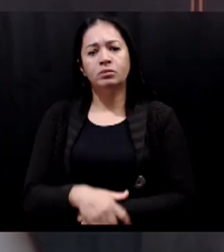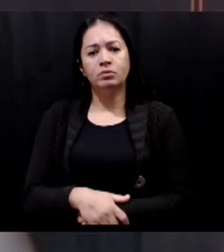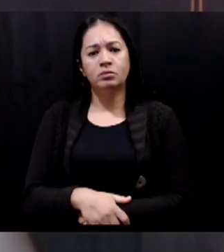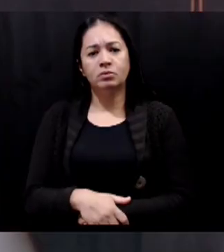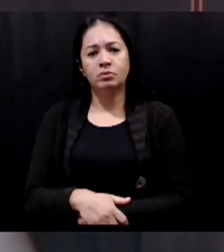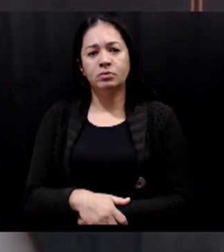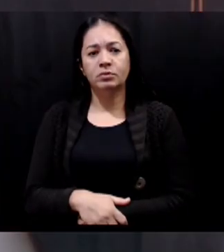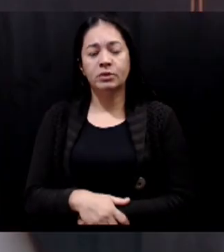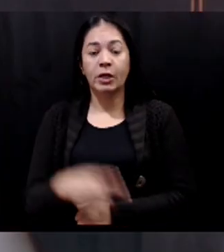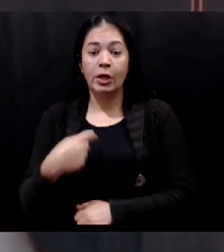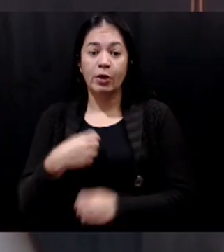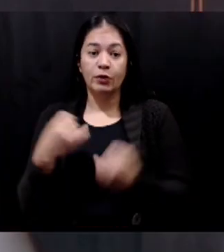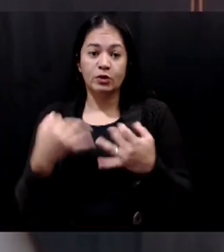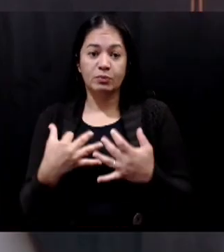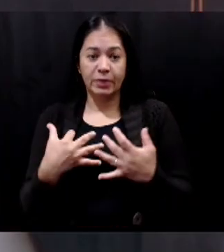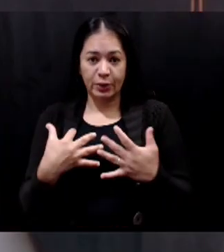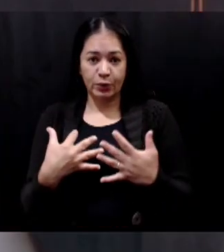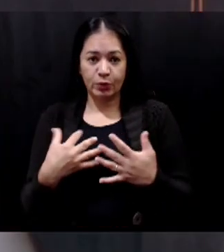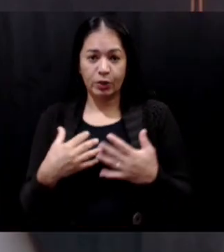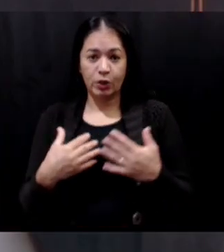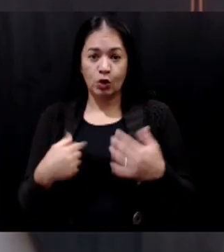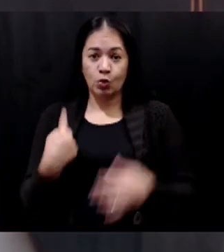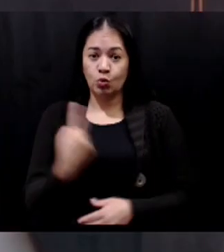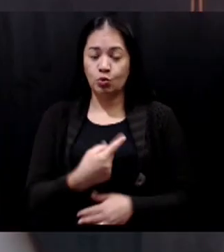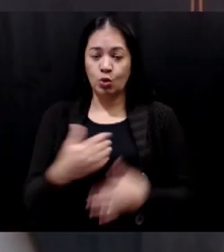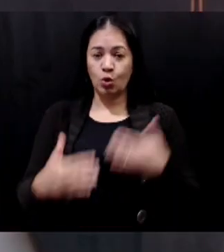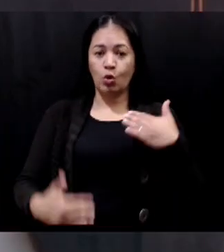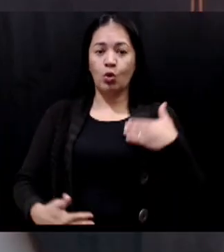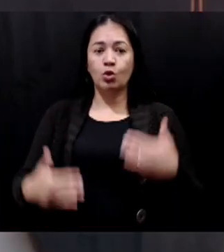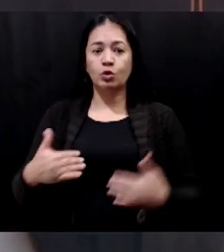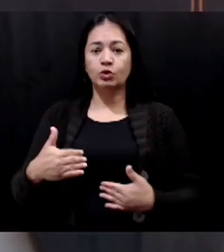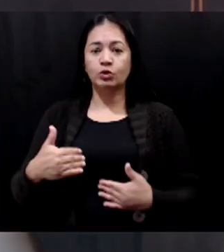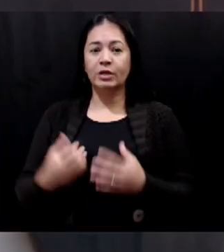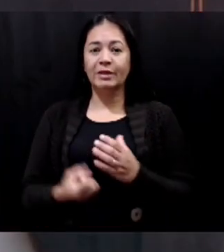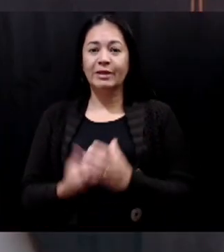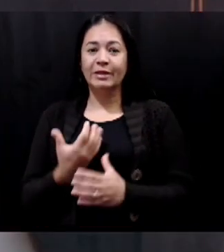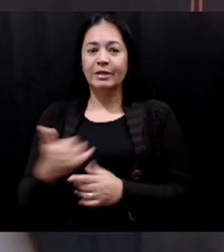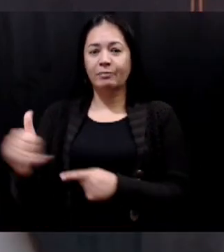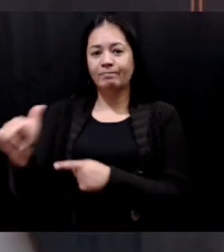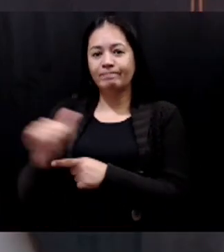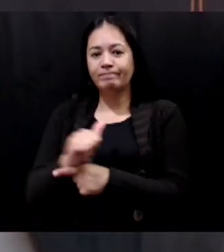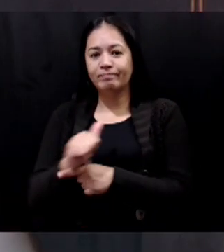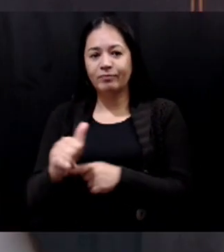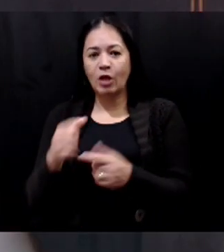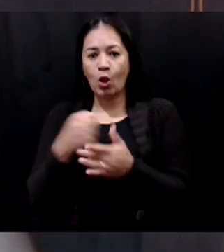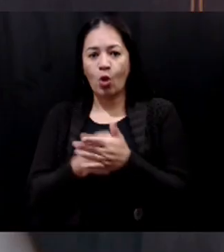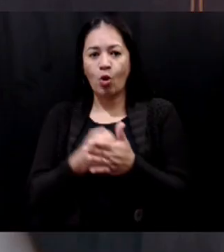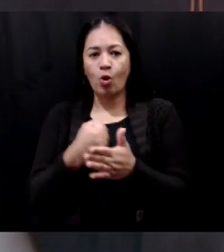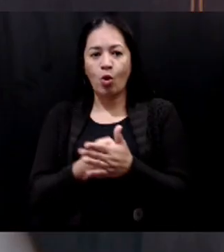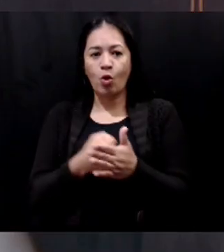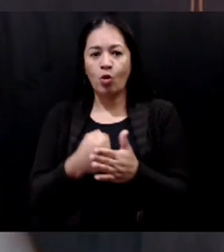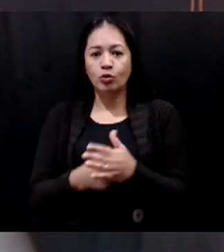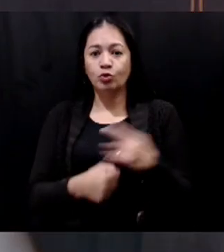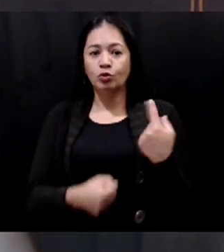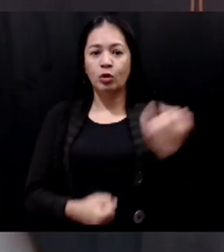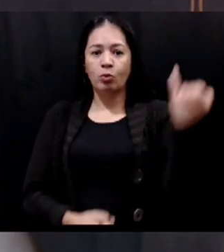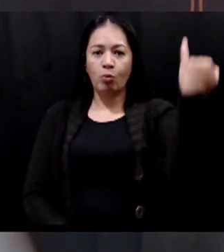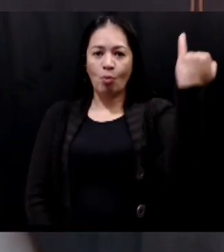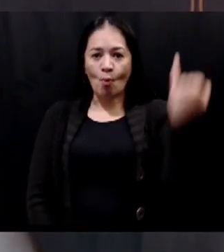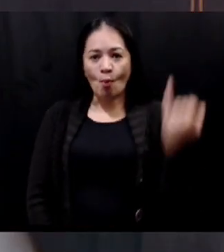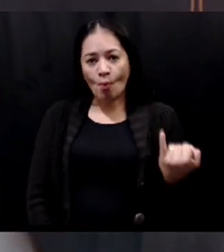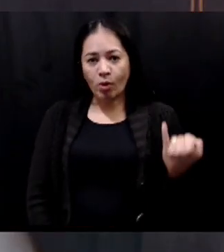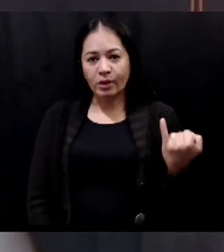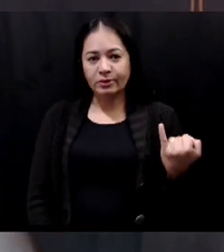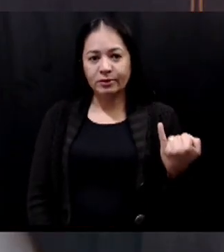o nosso corpo, ele cria mecanismos para lutar contra o nosso emagrecimento. E existem 3